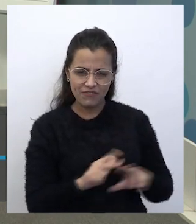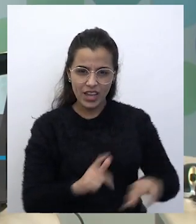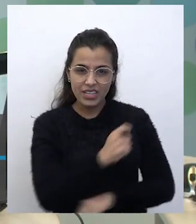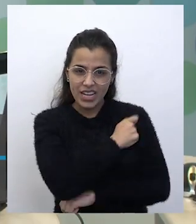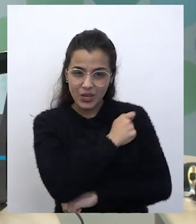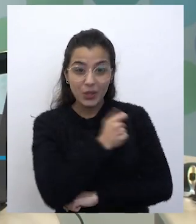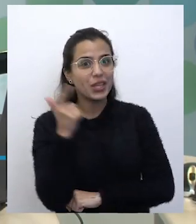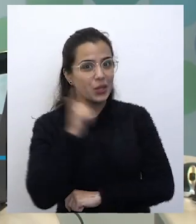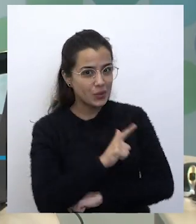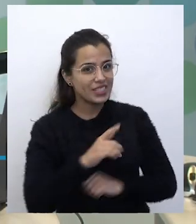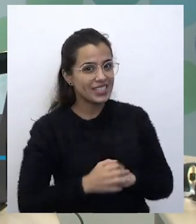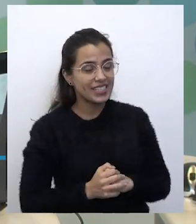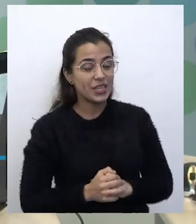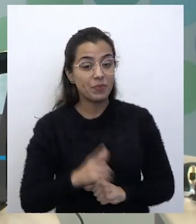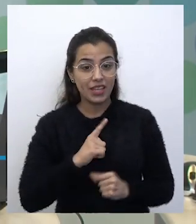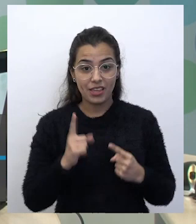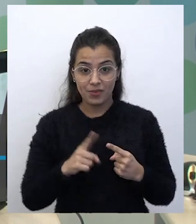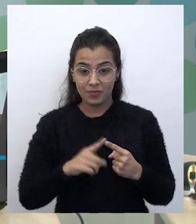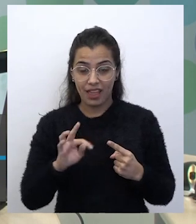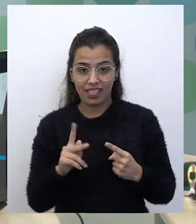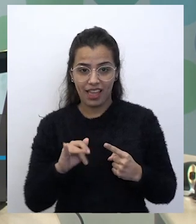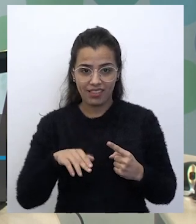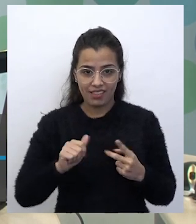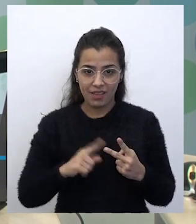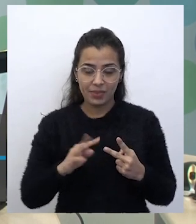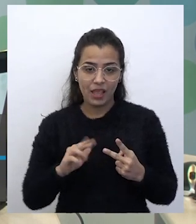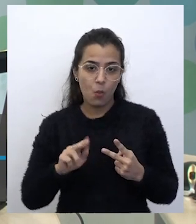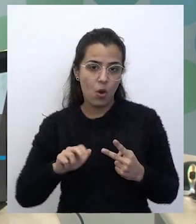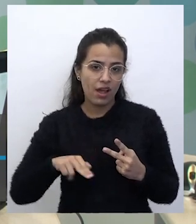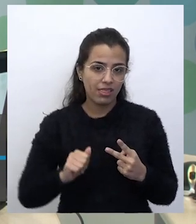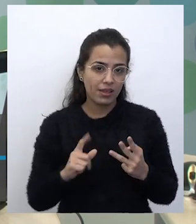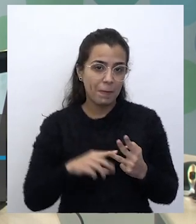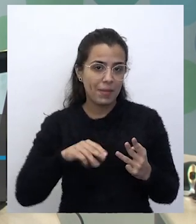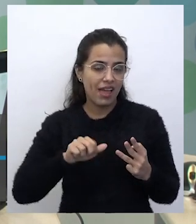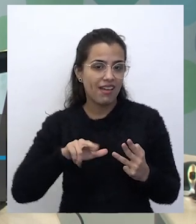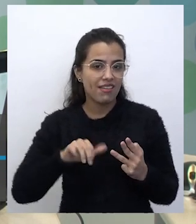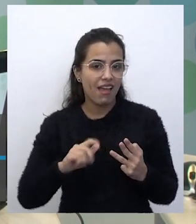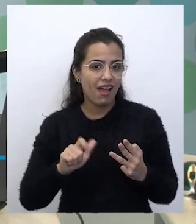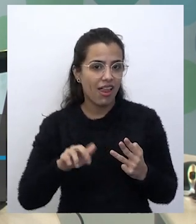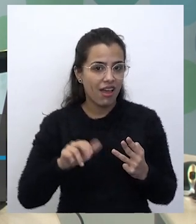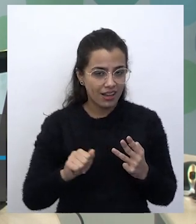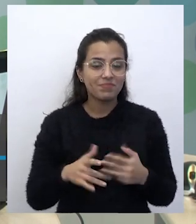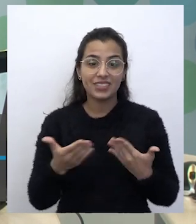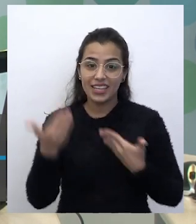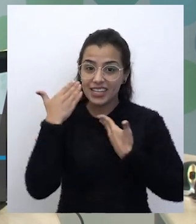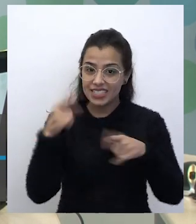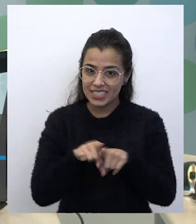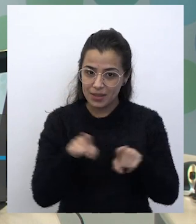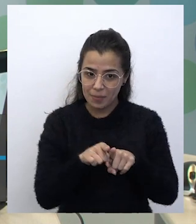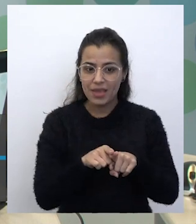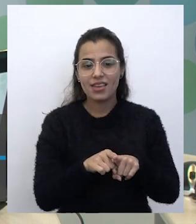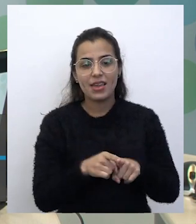que conseguiram. Entre eles, a Tainá, a Tauana e a Maria Clara. Também quero agradecer a presença das